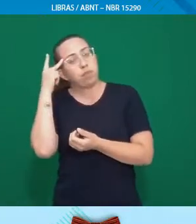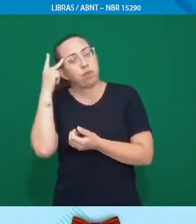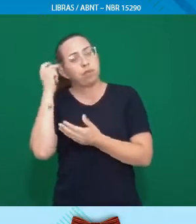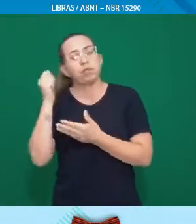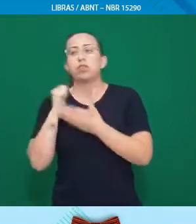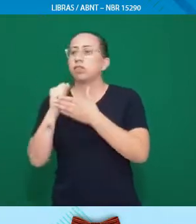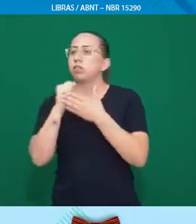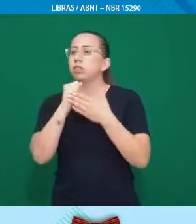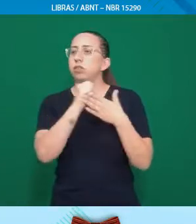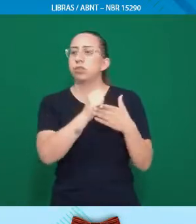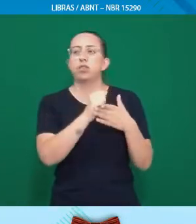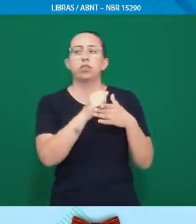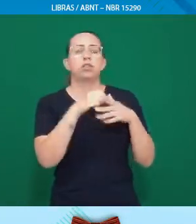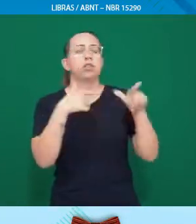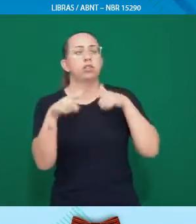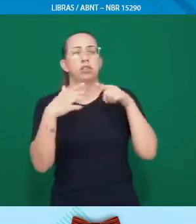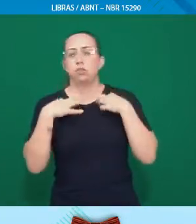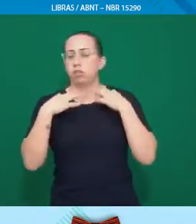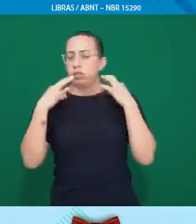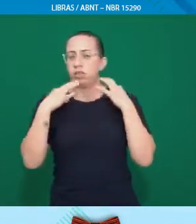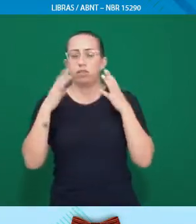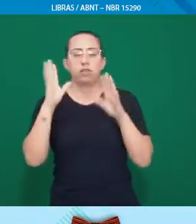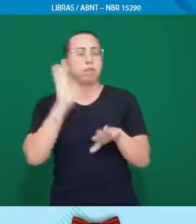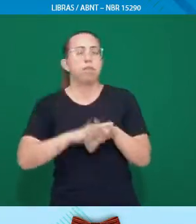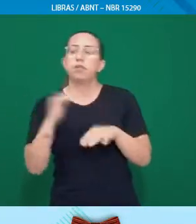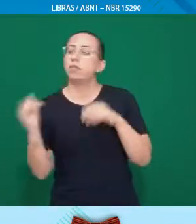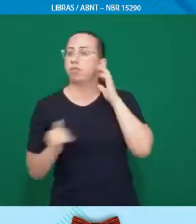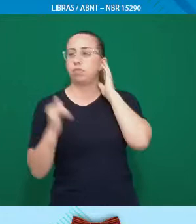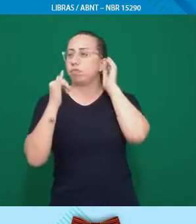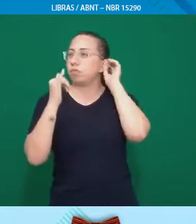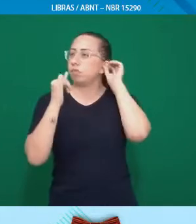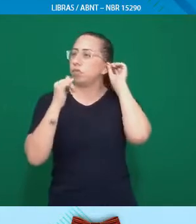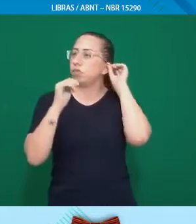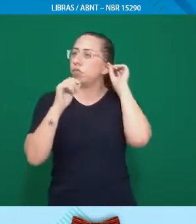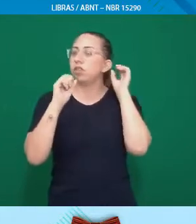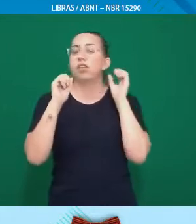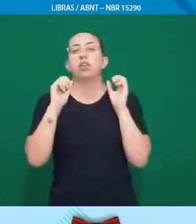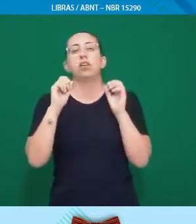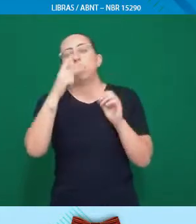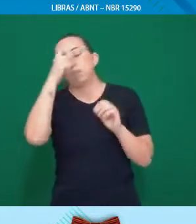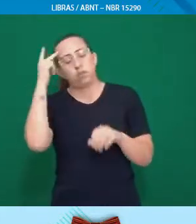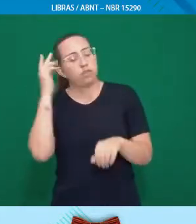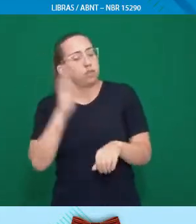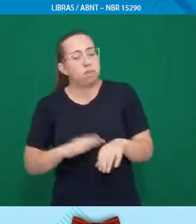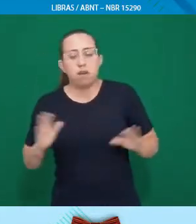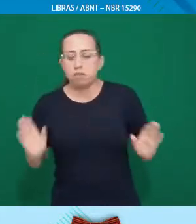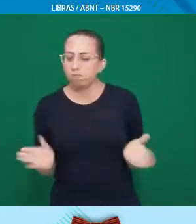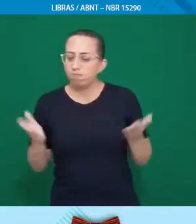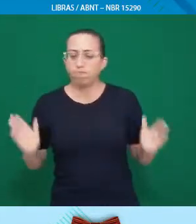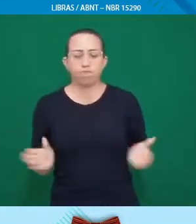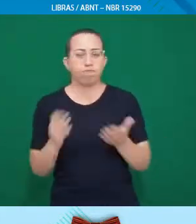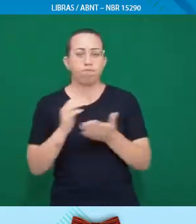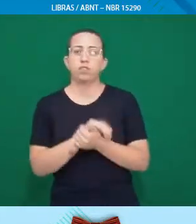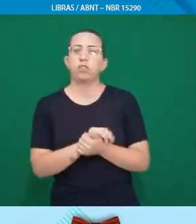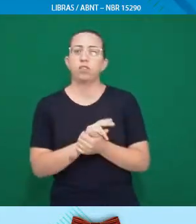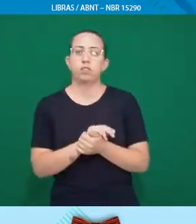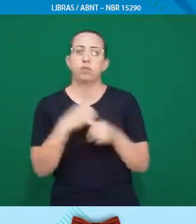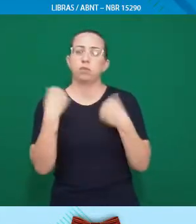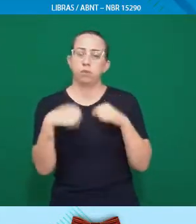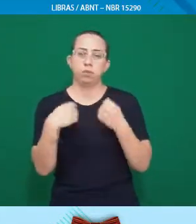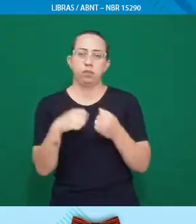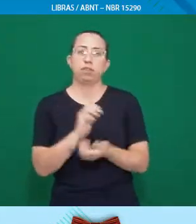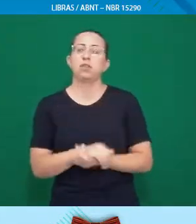ajudando através do nosso serviço voluntário São pessoas que estão necessitando mas quando trabalhamos